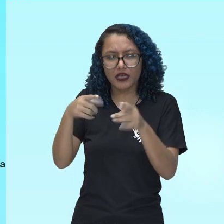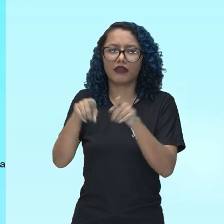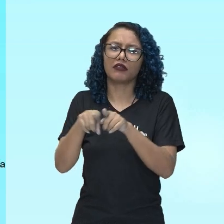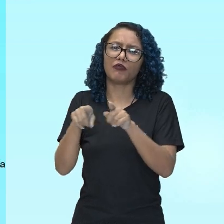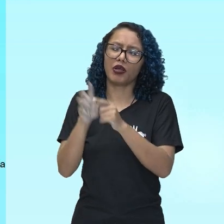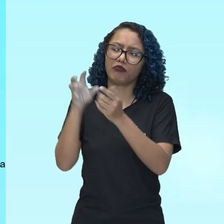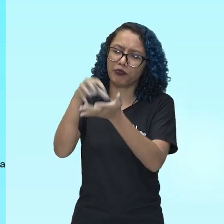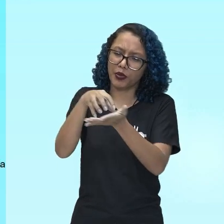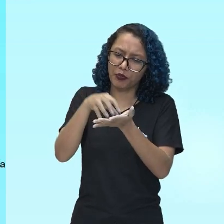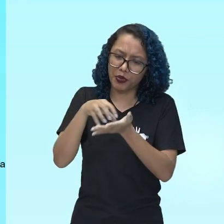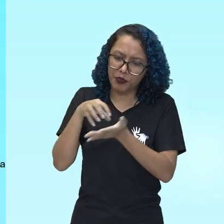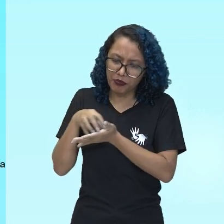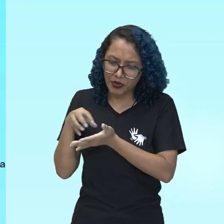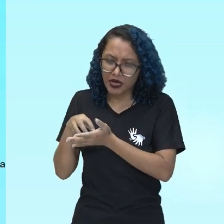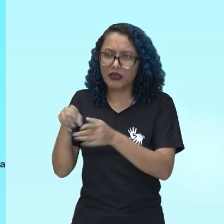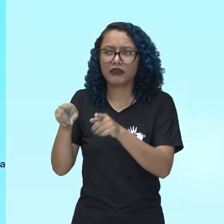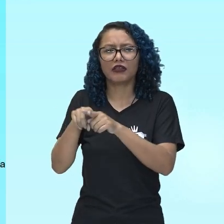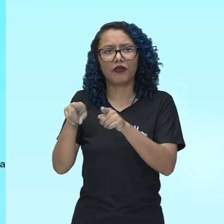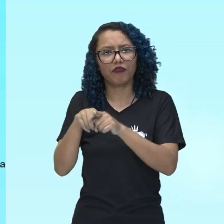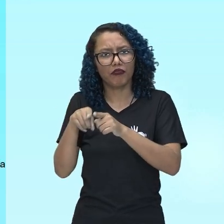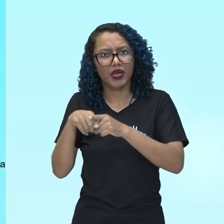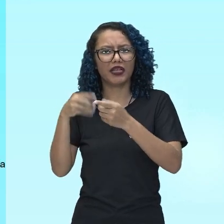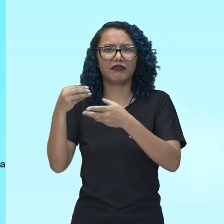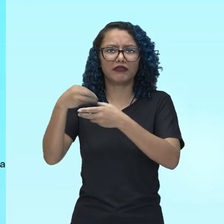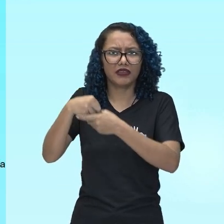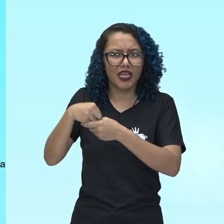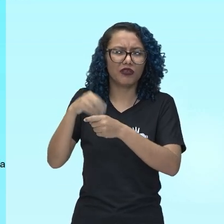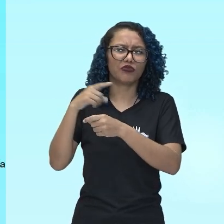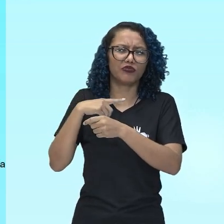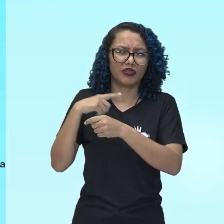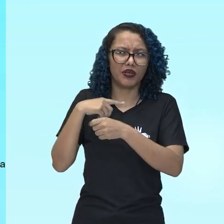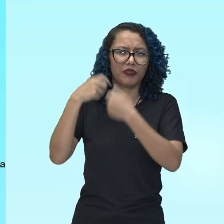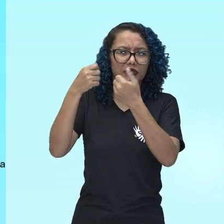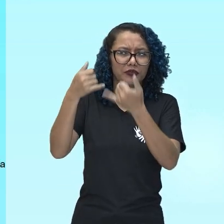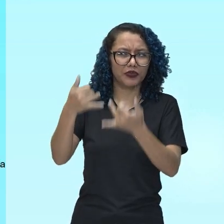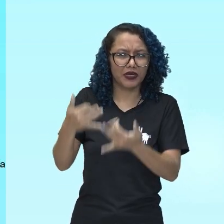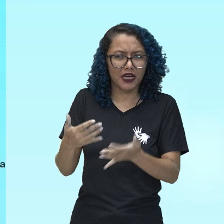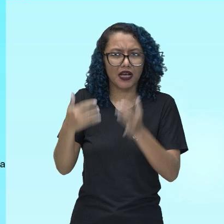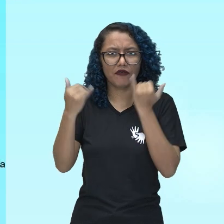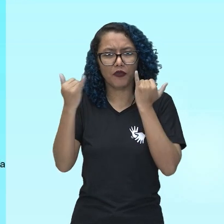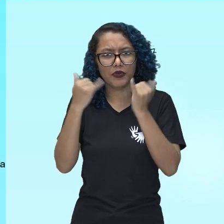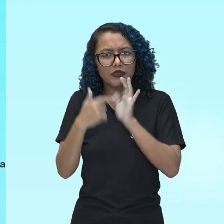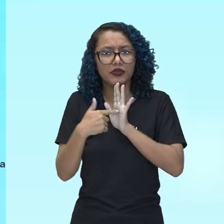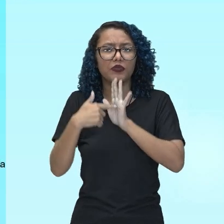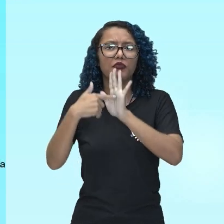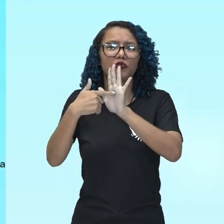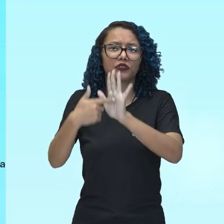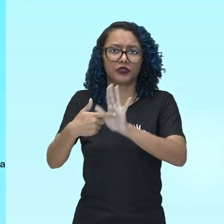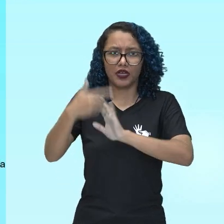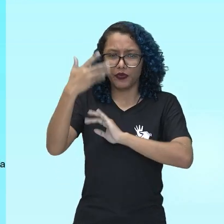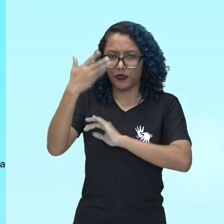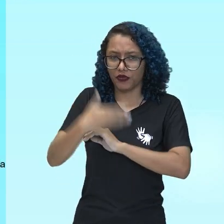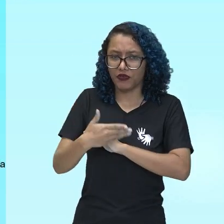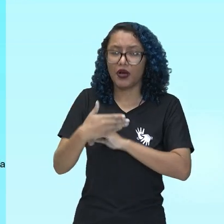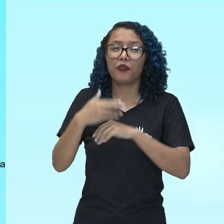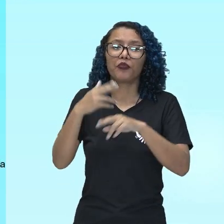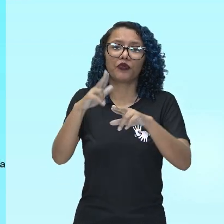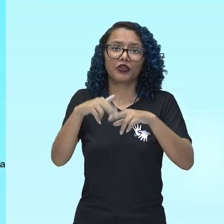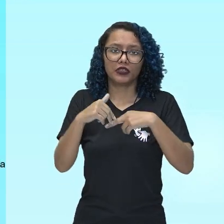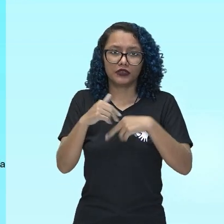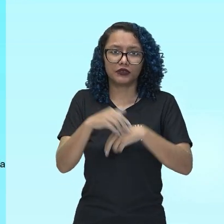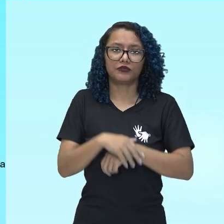organizações, para trazer as informações. Por isso também a reportagem ela pertence ali